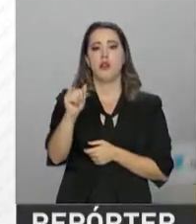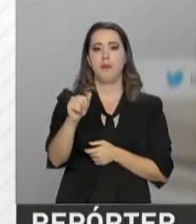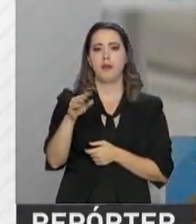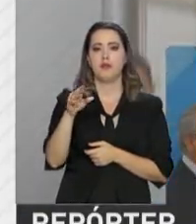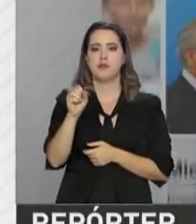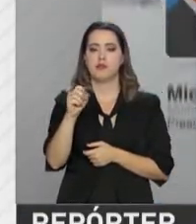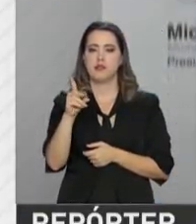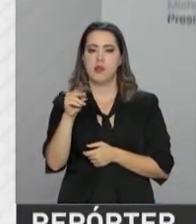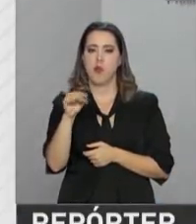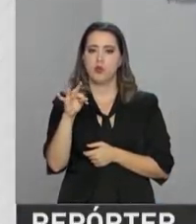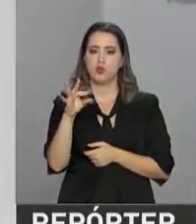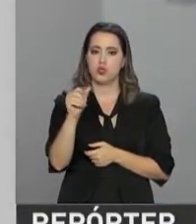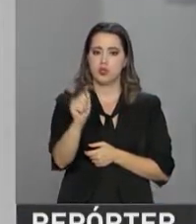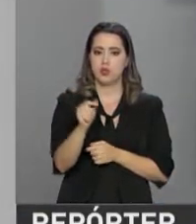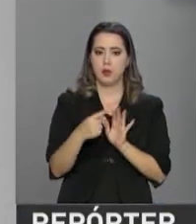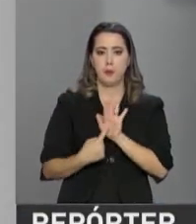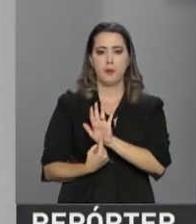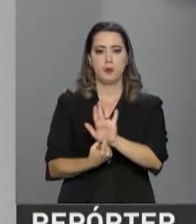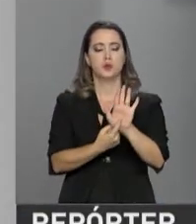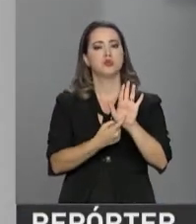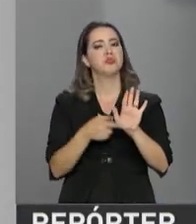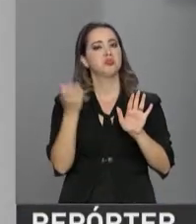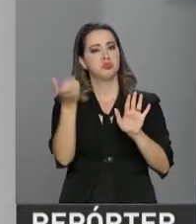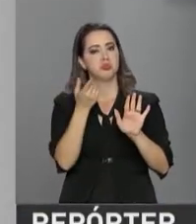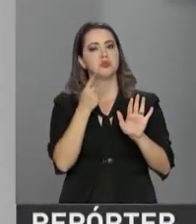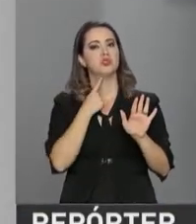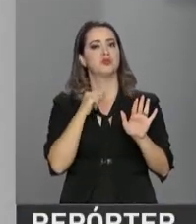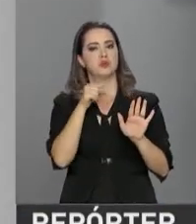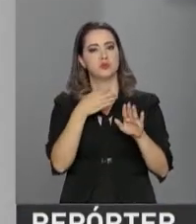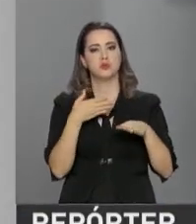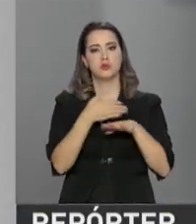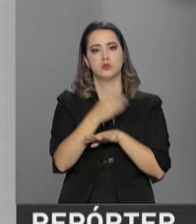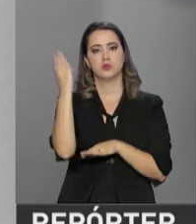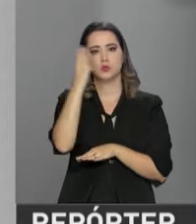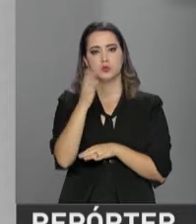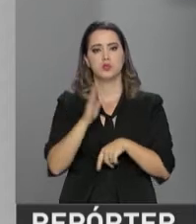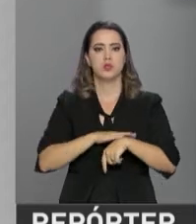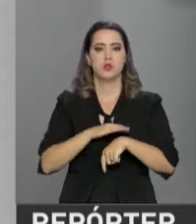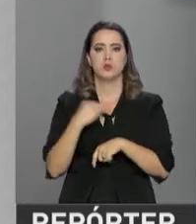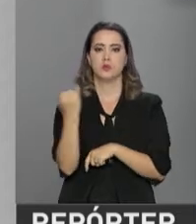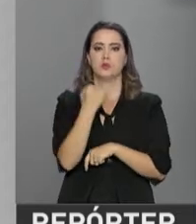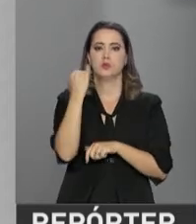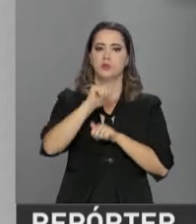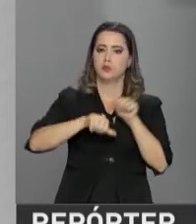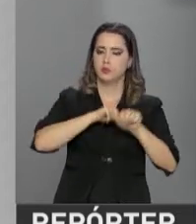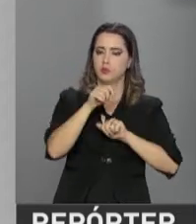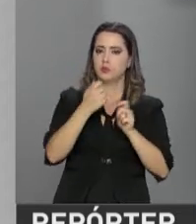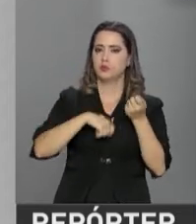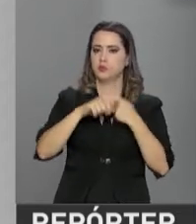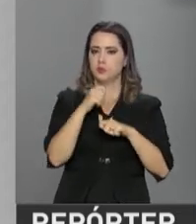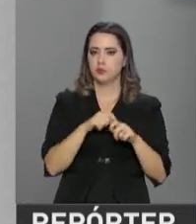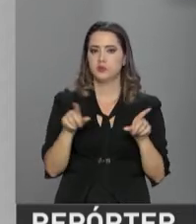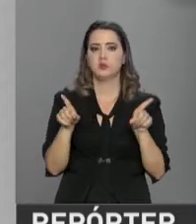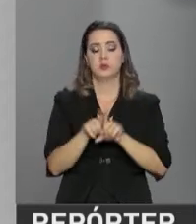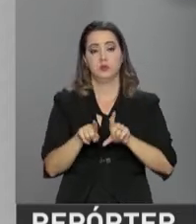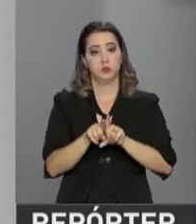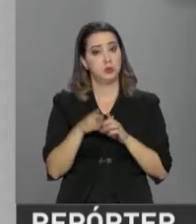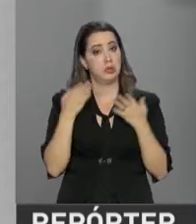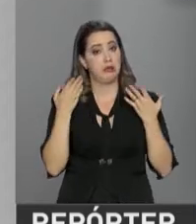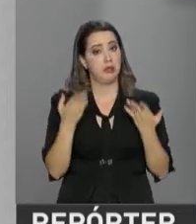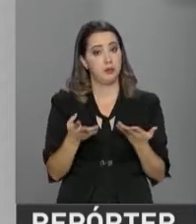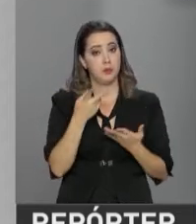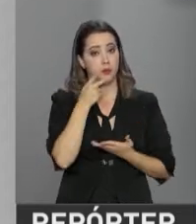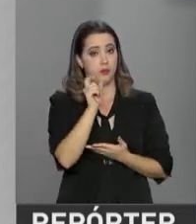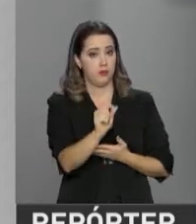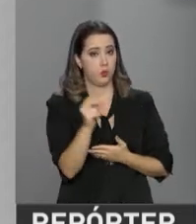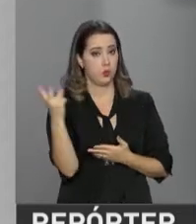o presidente, o rei revelou grande interesse pelo Brasil neste momento de importantes transformações econômicas. Ainda de